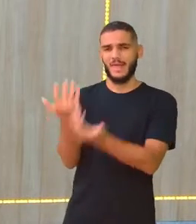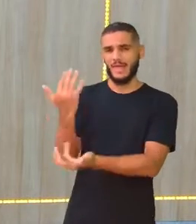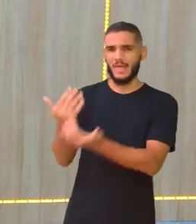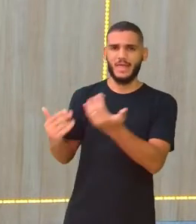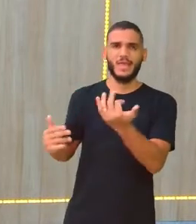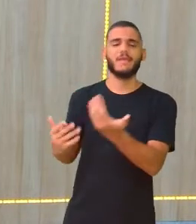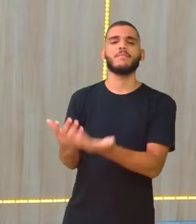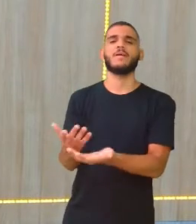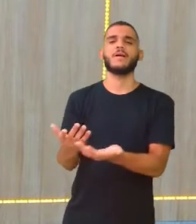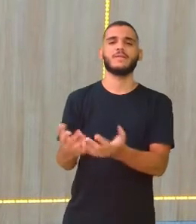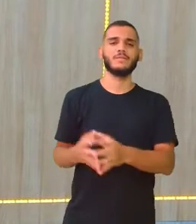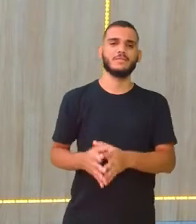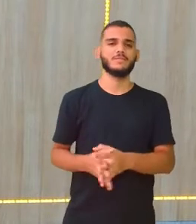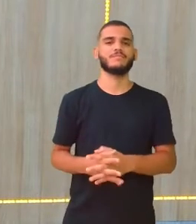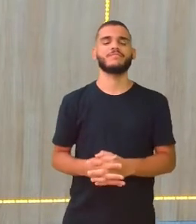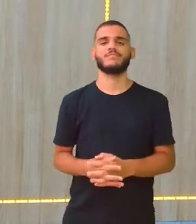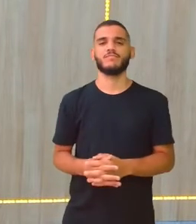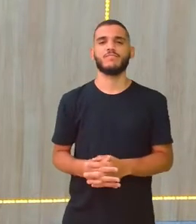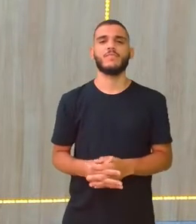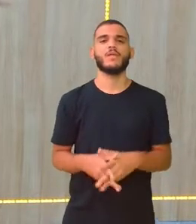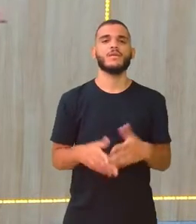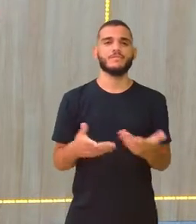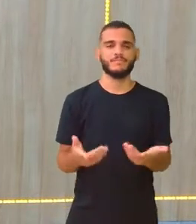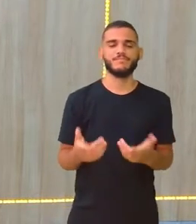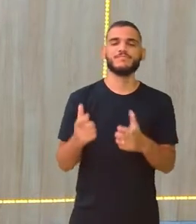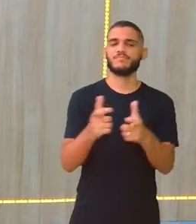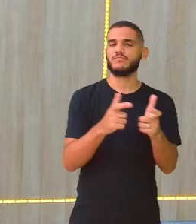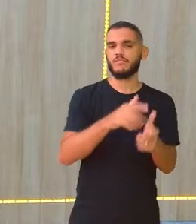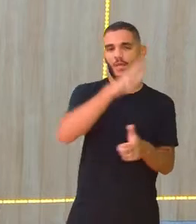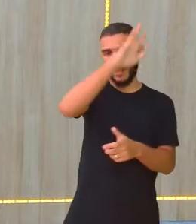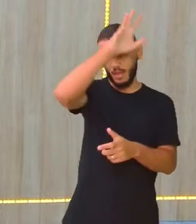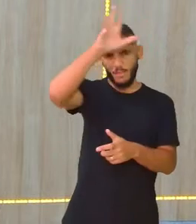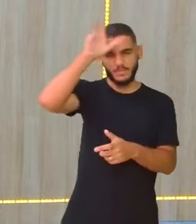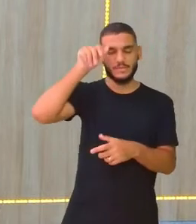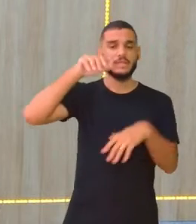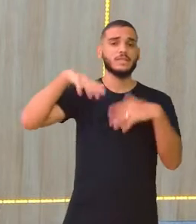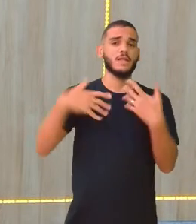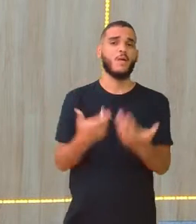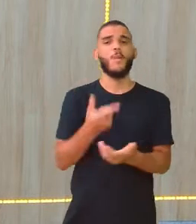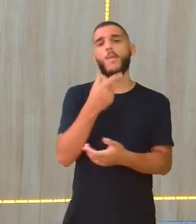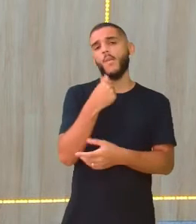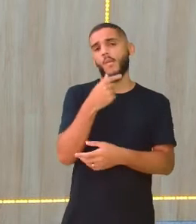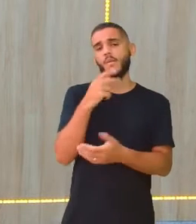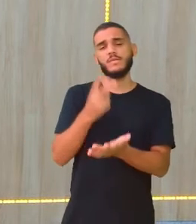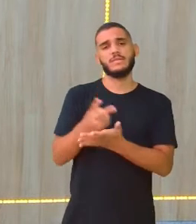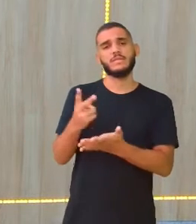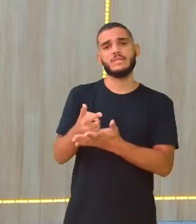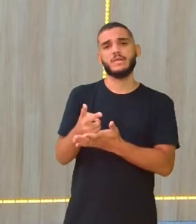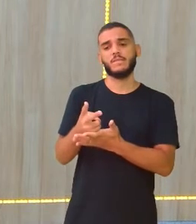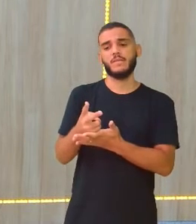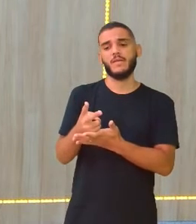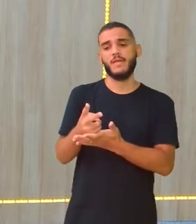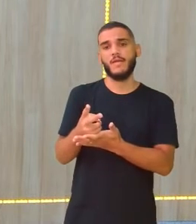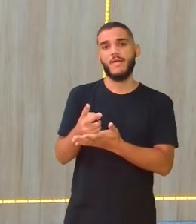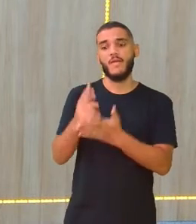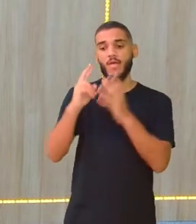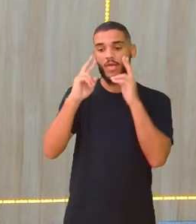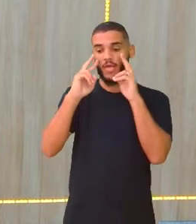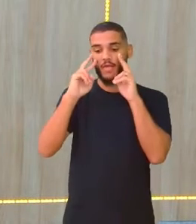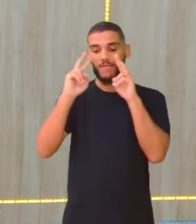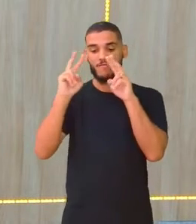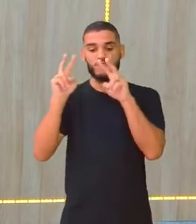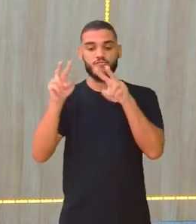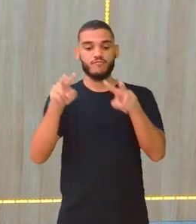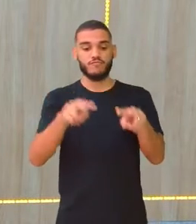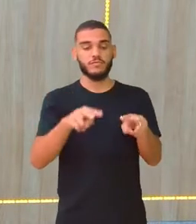o cerrado brasileiro, as fronteiras agrícolas. Então, ou seja, o homem sempre visando o lucro e esquecendo a natureza.